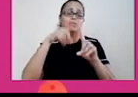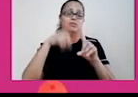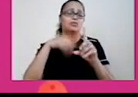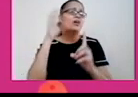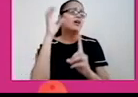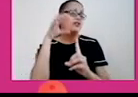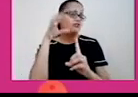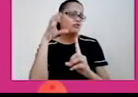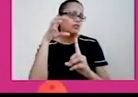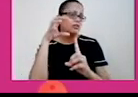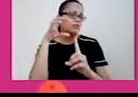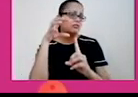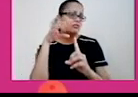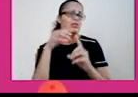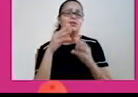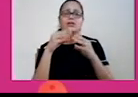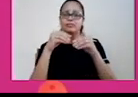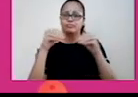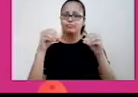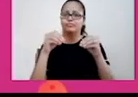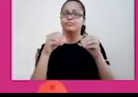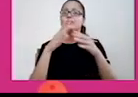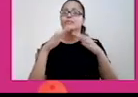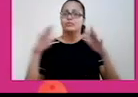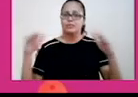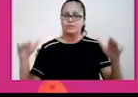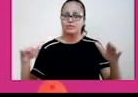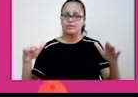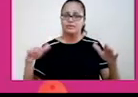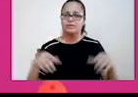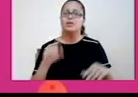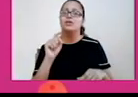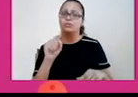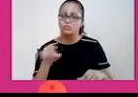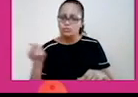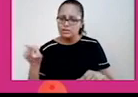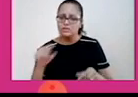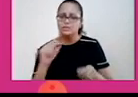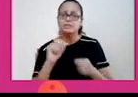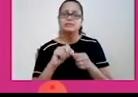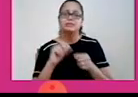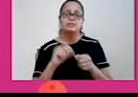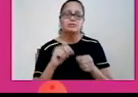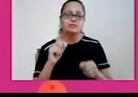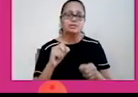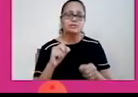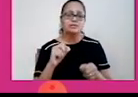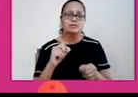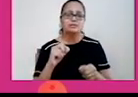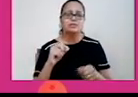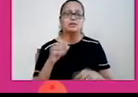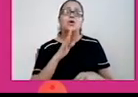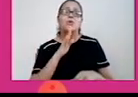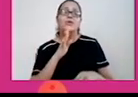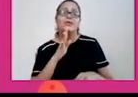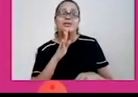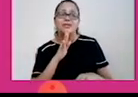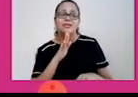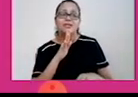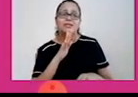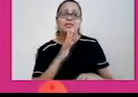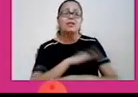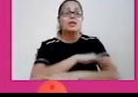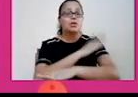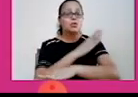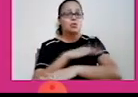pode influenciar a formação desses desertos? Então é isso que vocês devem resolver. Então vocês devem primeiro tomar conhecimento de como que é o relevo, né, e o clima aqui